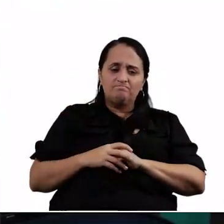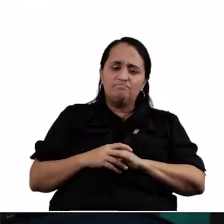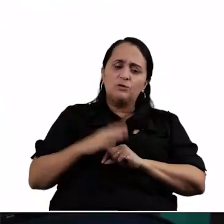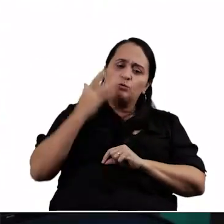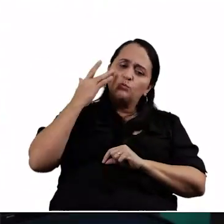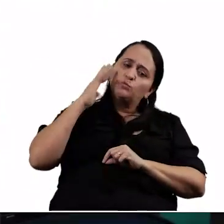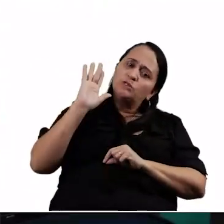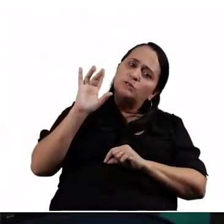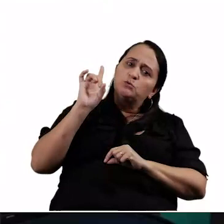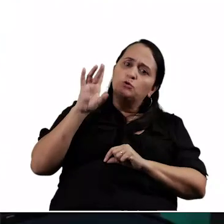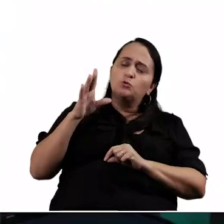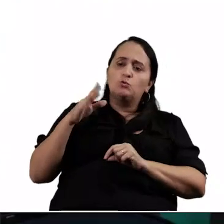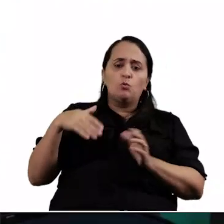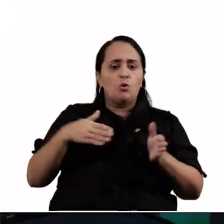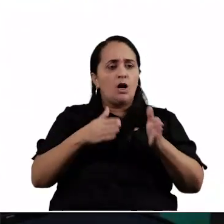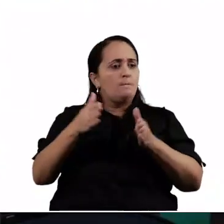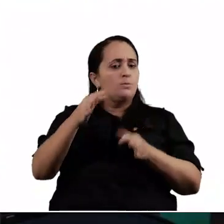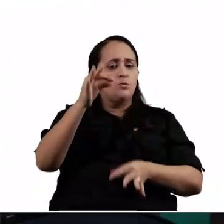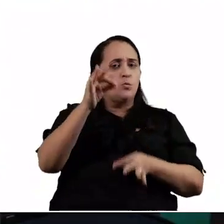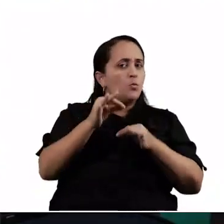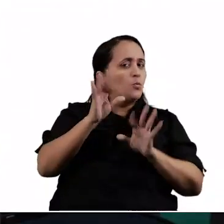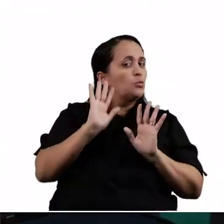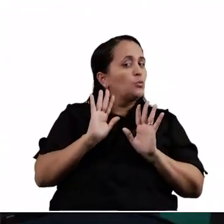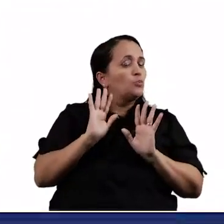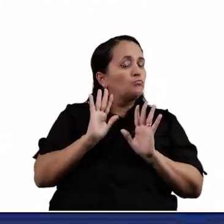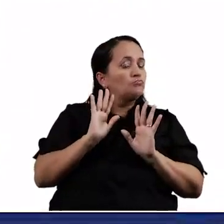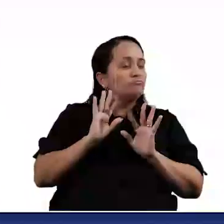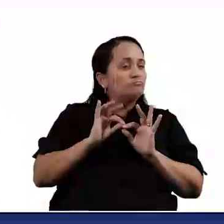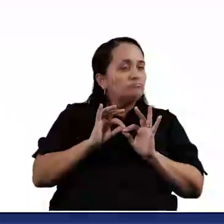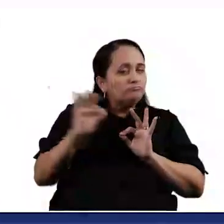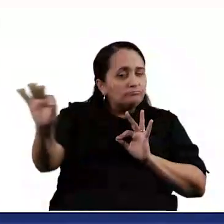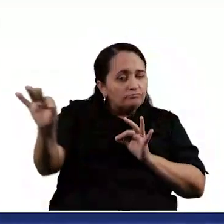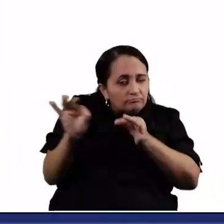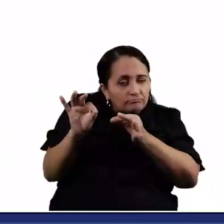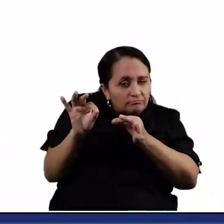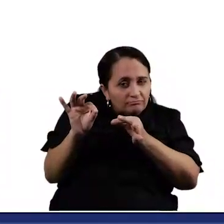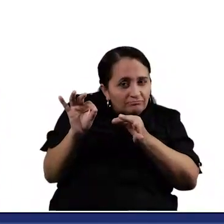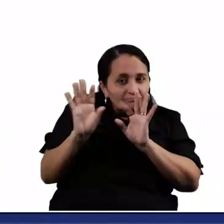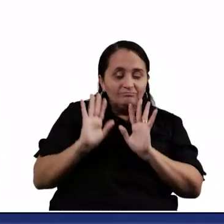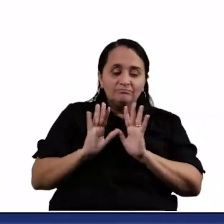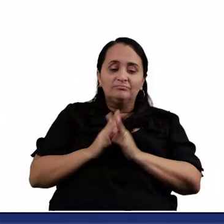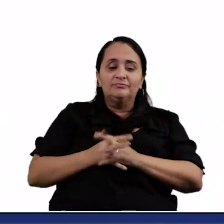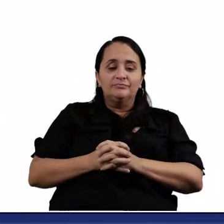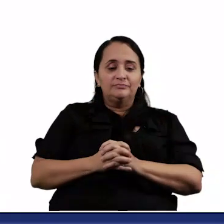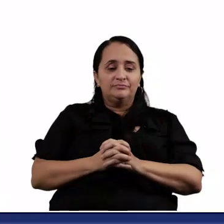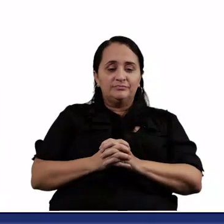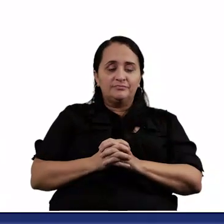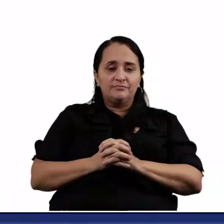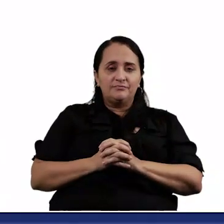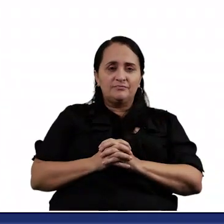só de falar né cortando o caminho então vamos conhecer a história encurtando o caminho